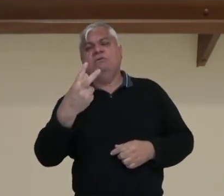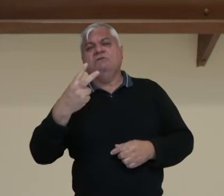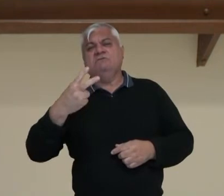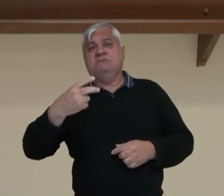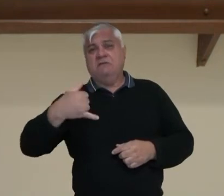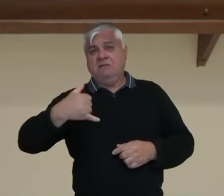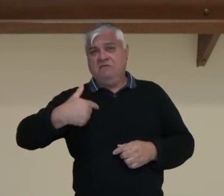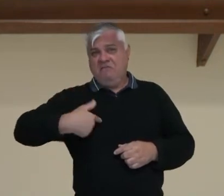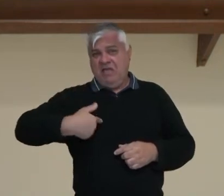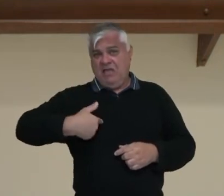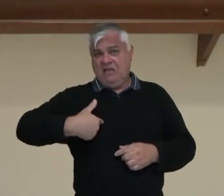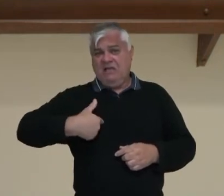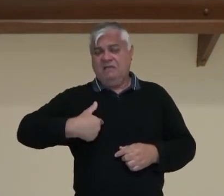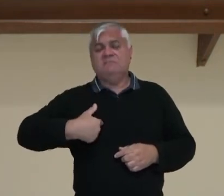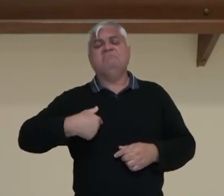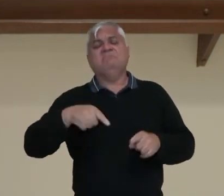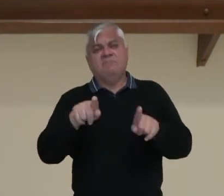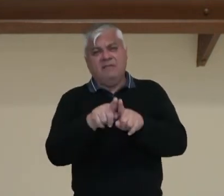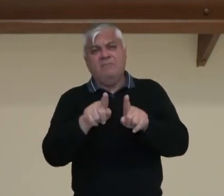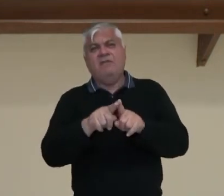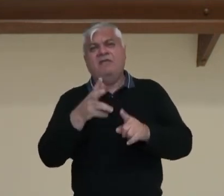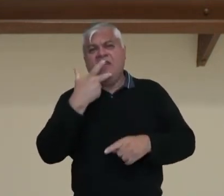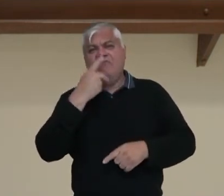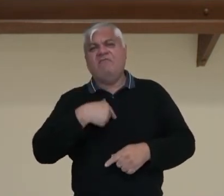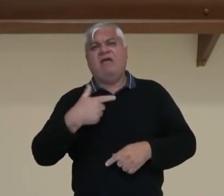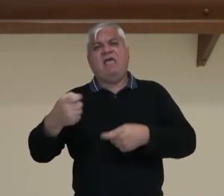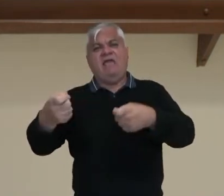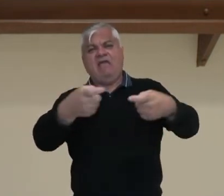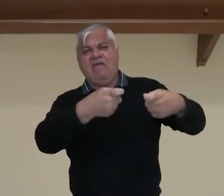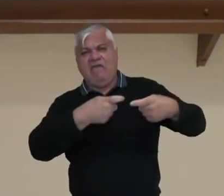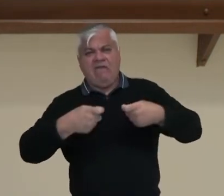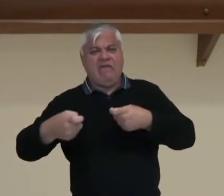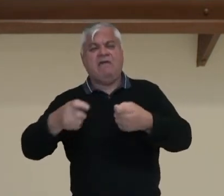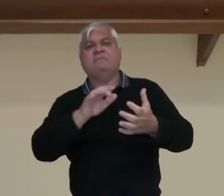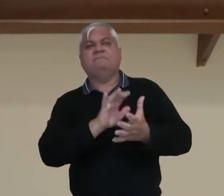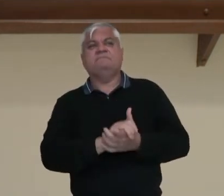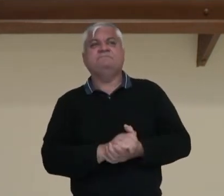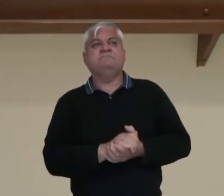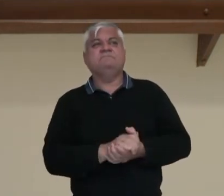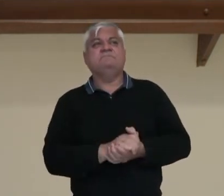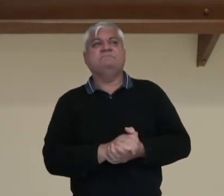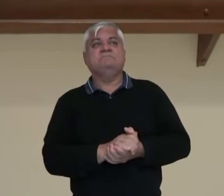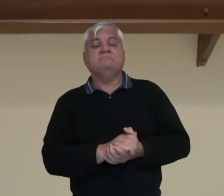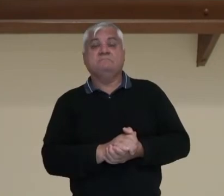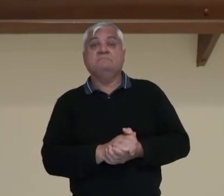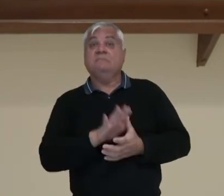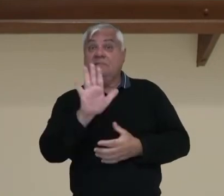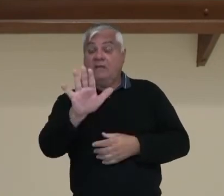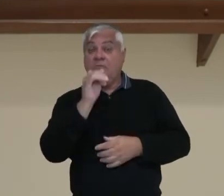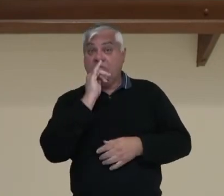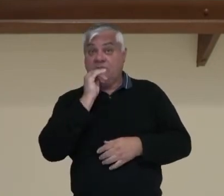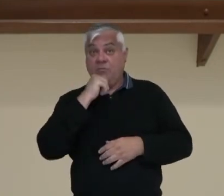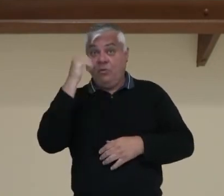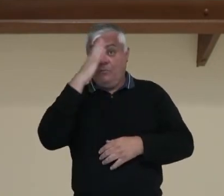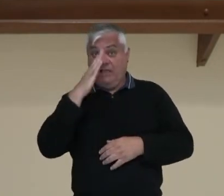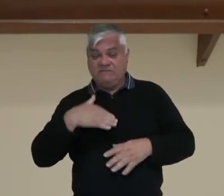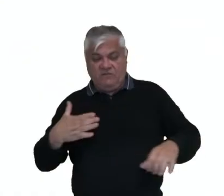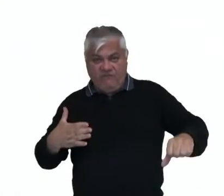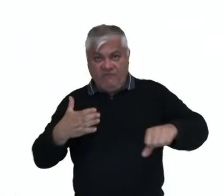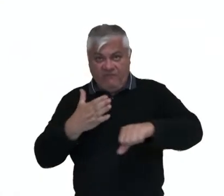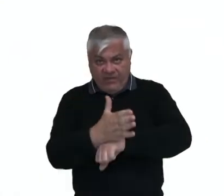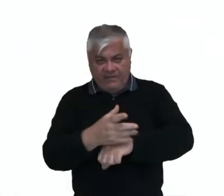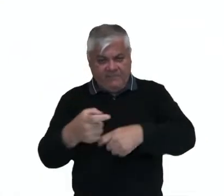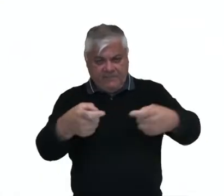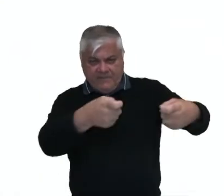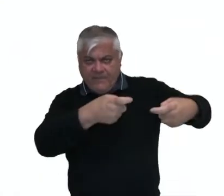e ainda no mesmo ano ele vai declarar guerra ao Eixo. Bom, vai ter essa participação do Brasil na Segunda Guerra